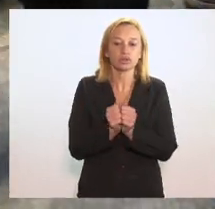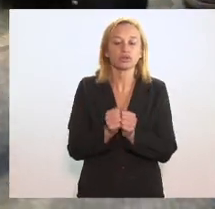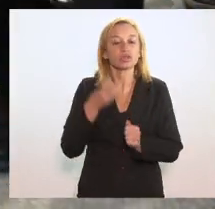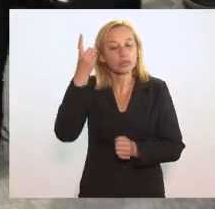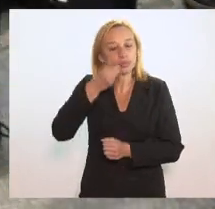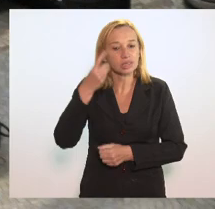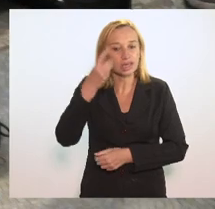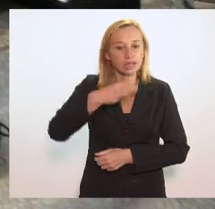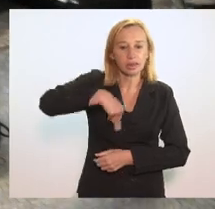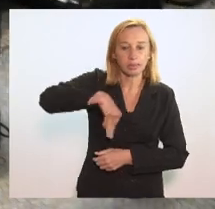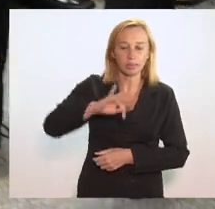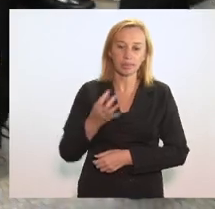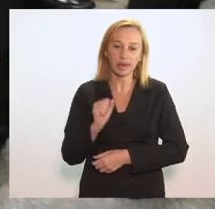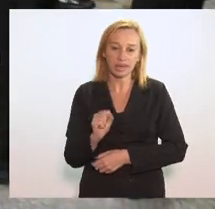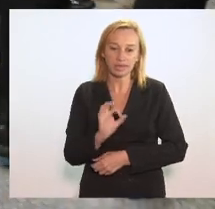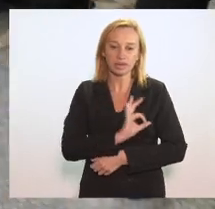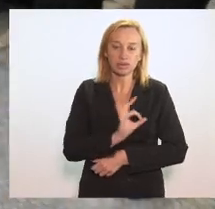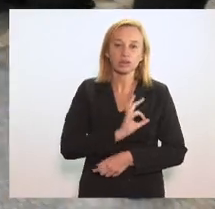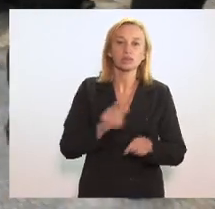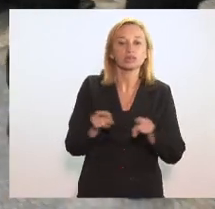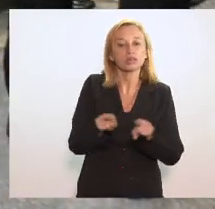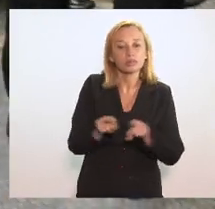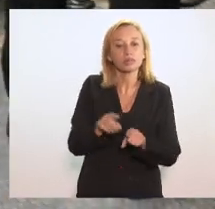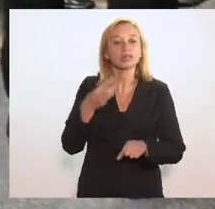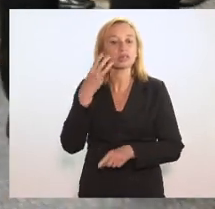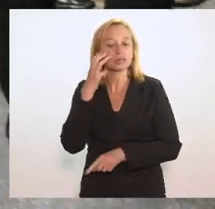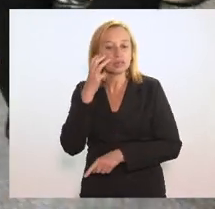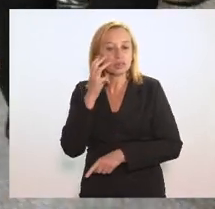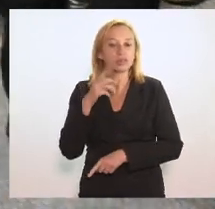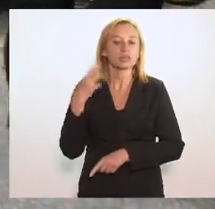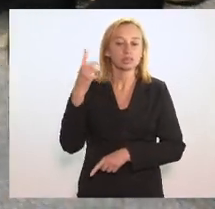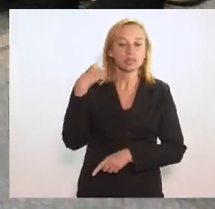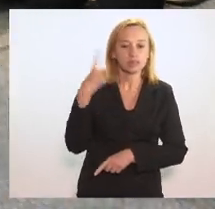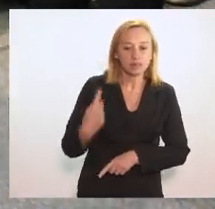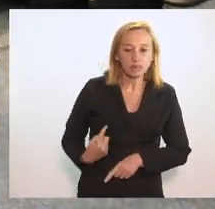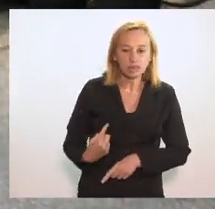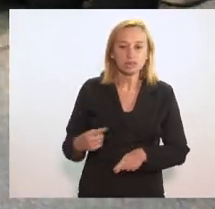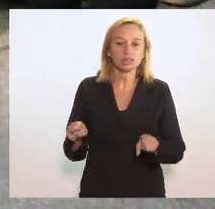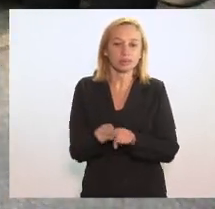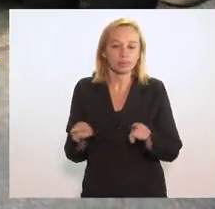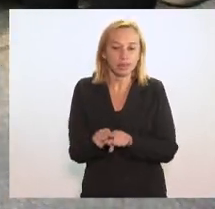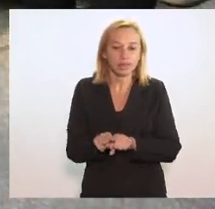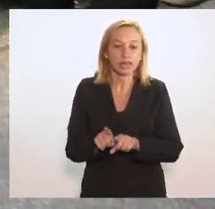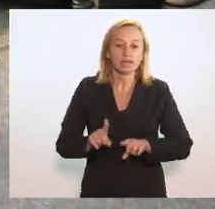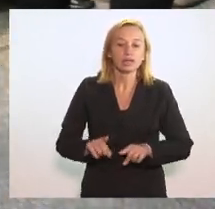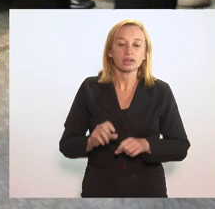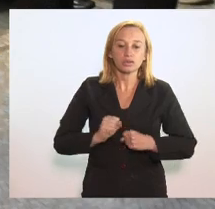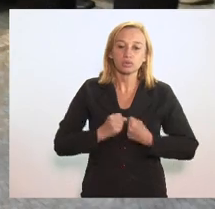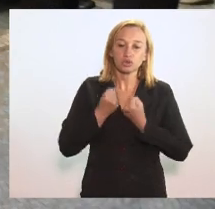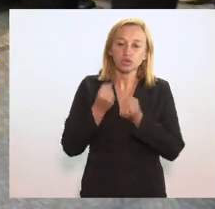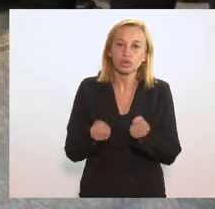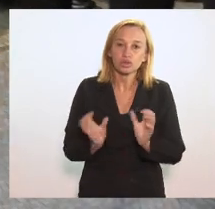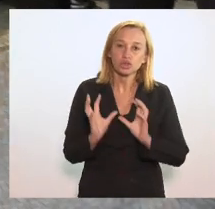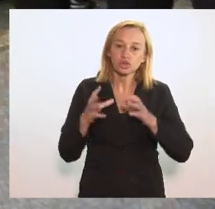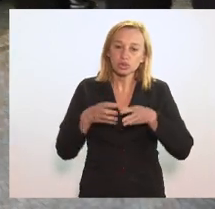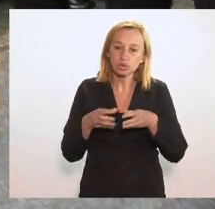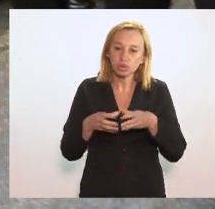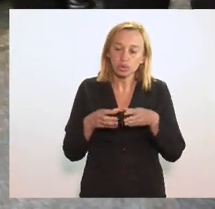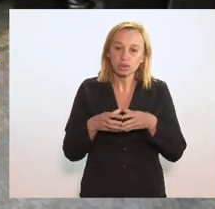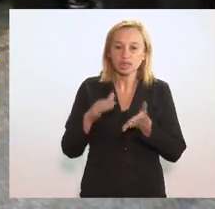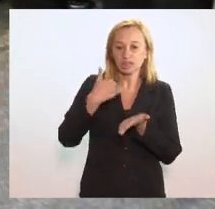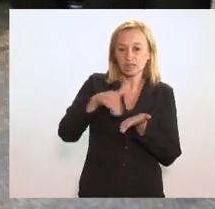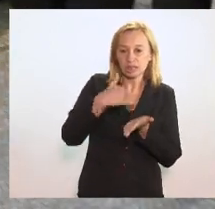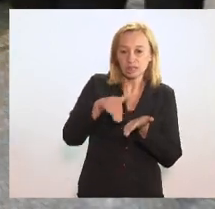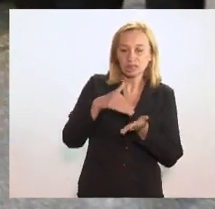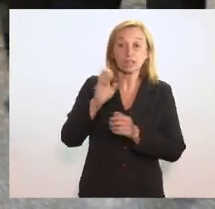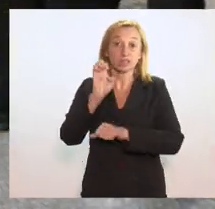Rocha, também o deputado Valdec Carneiro, Dani Monteiro também compareceu à reunião, mas num esforço coletivo da Secretaria